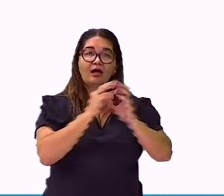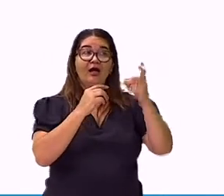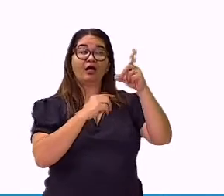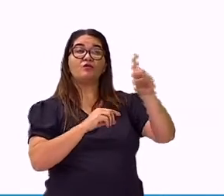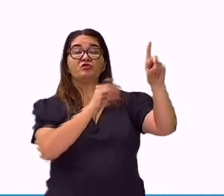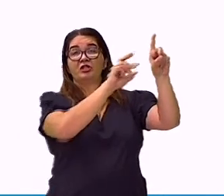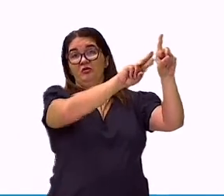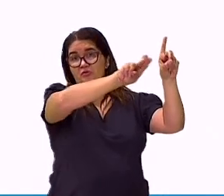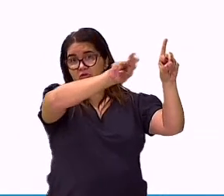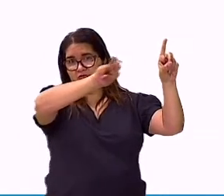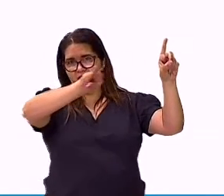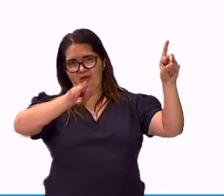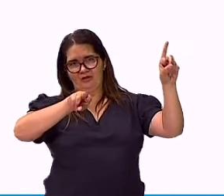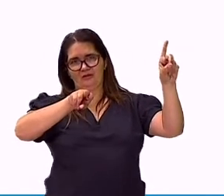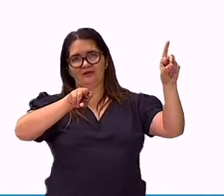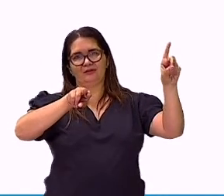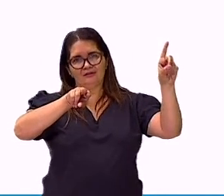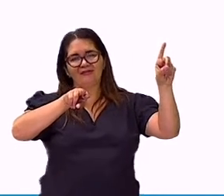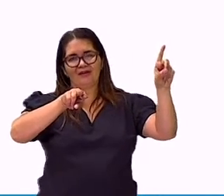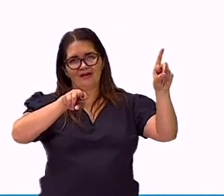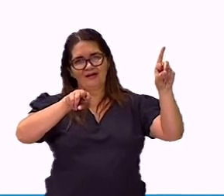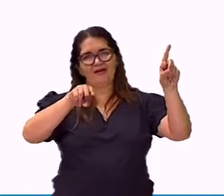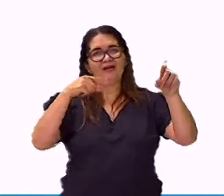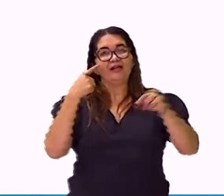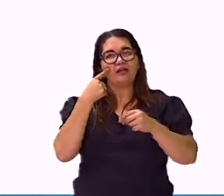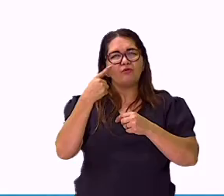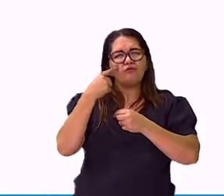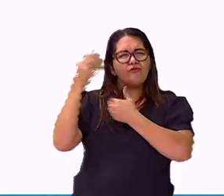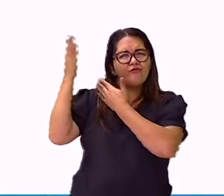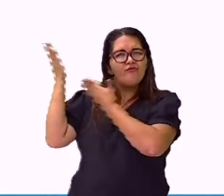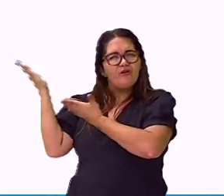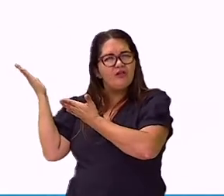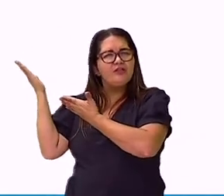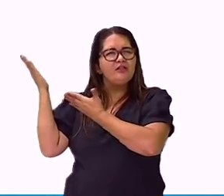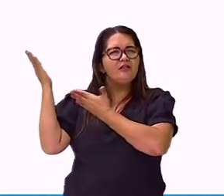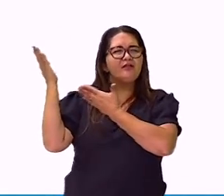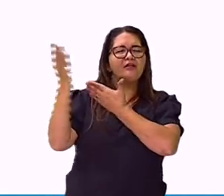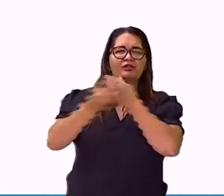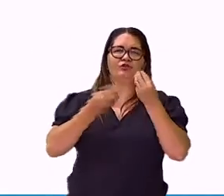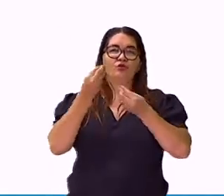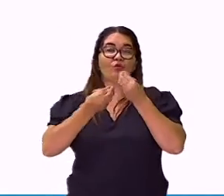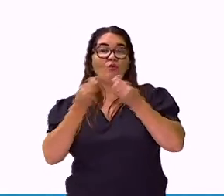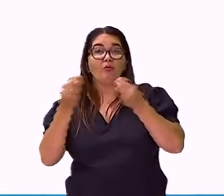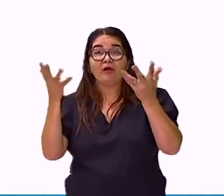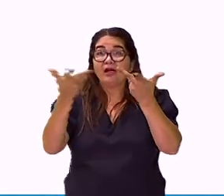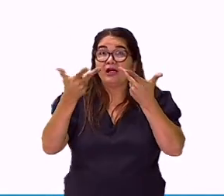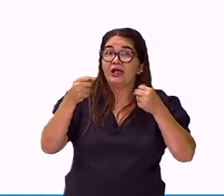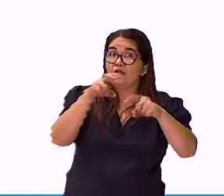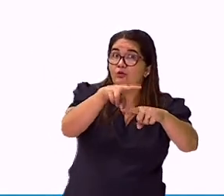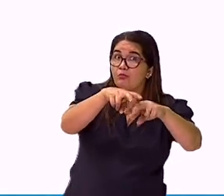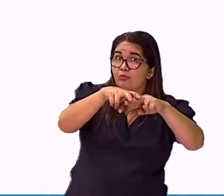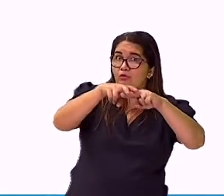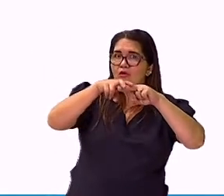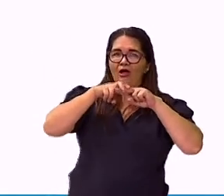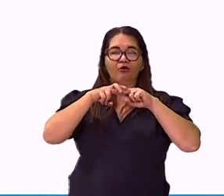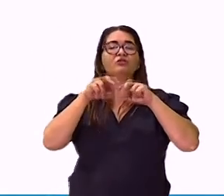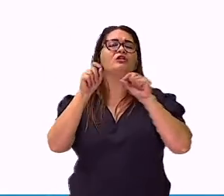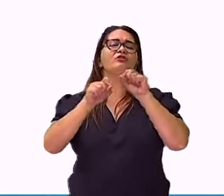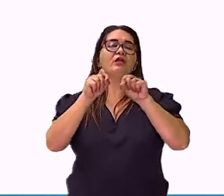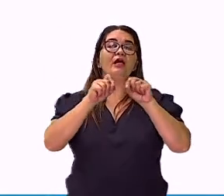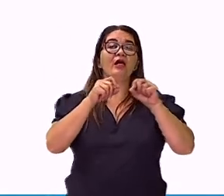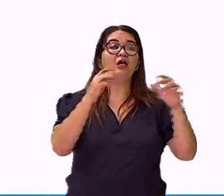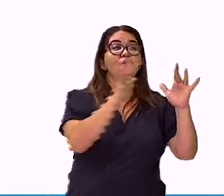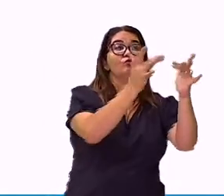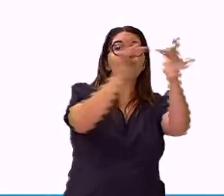fortificada para abranger todo o seu esplendor, por causa dos contatos com os